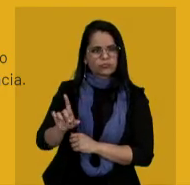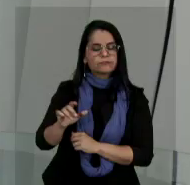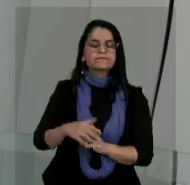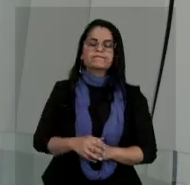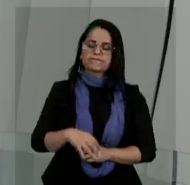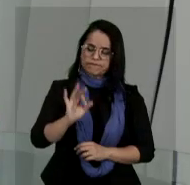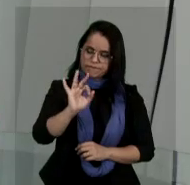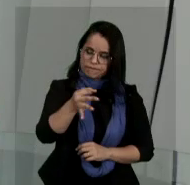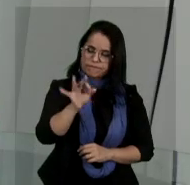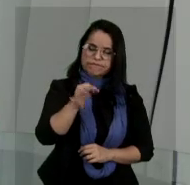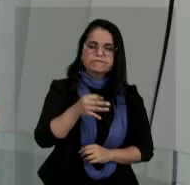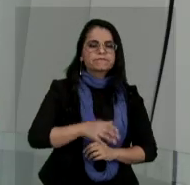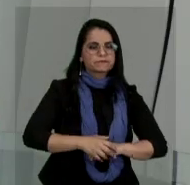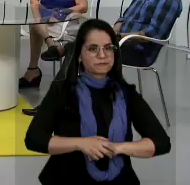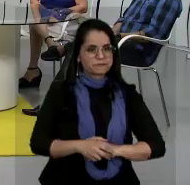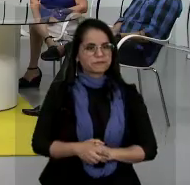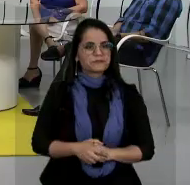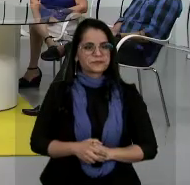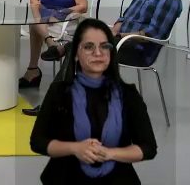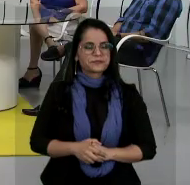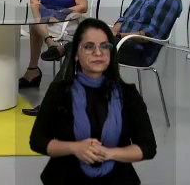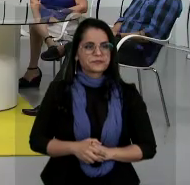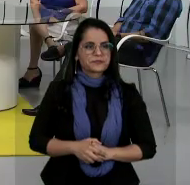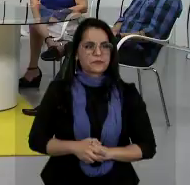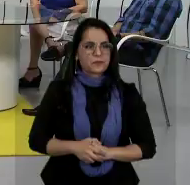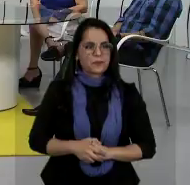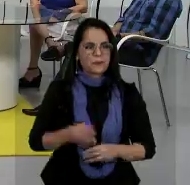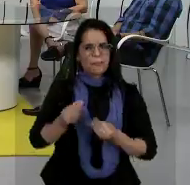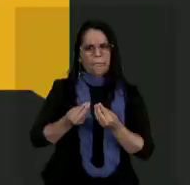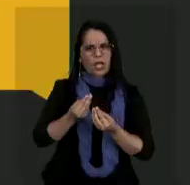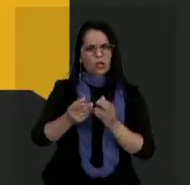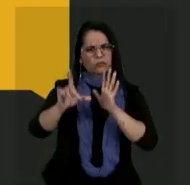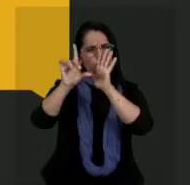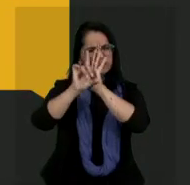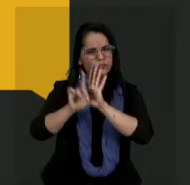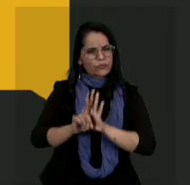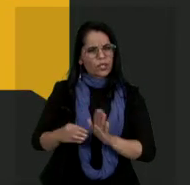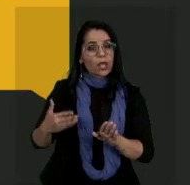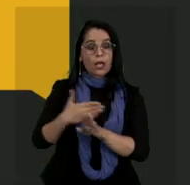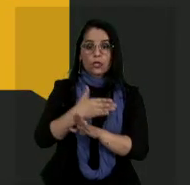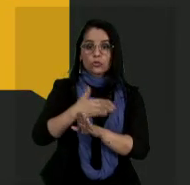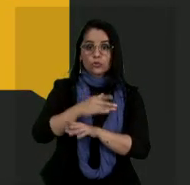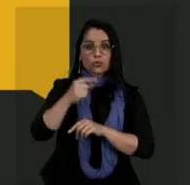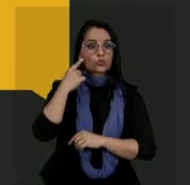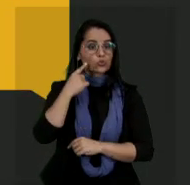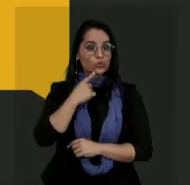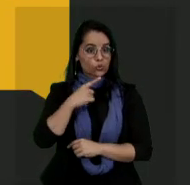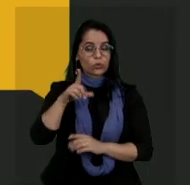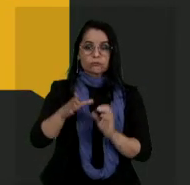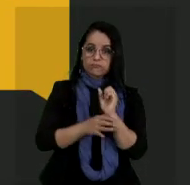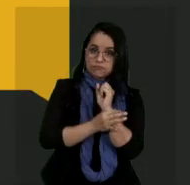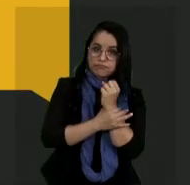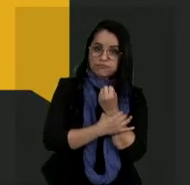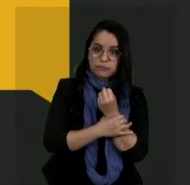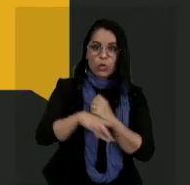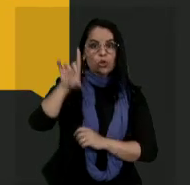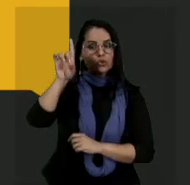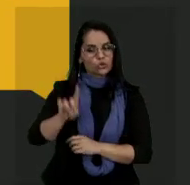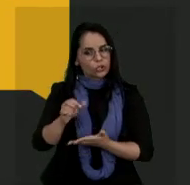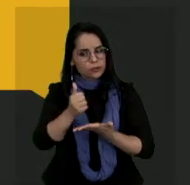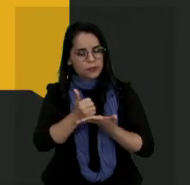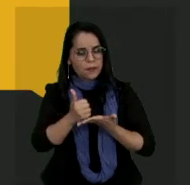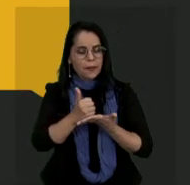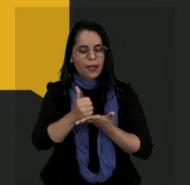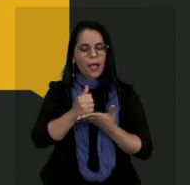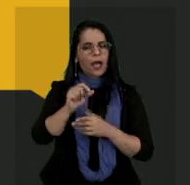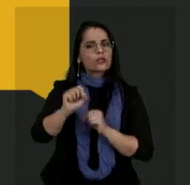Sim, exatamente. Por meio dessas legislações, a acessibilidade do surdo é garantida, os direitos básicos